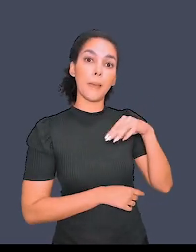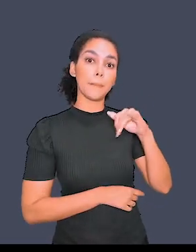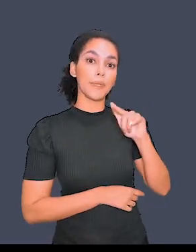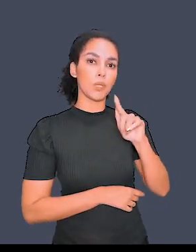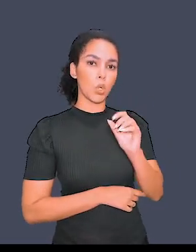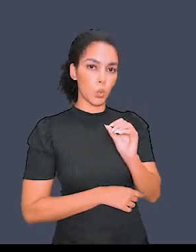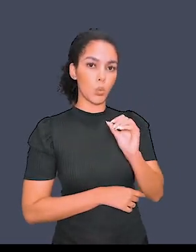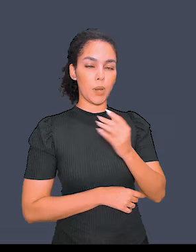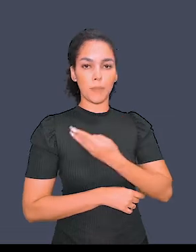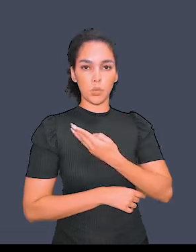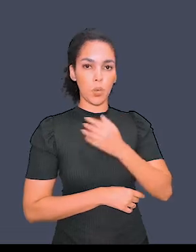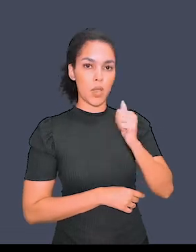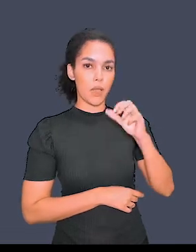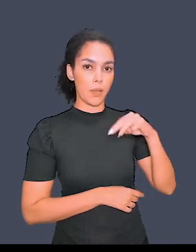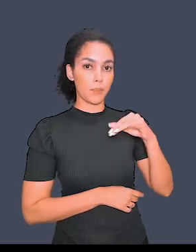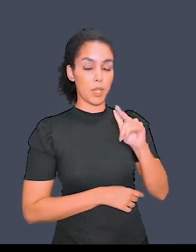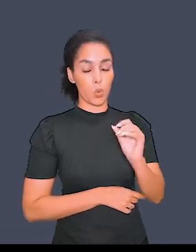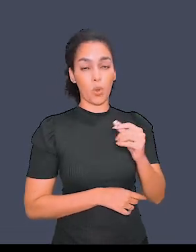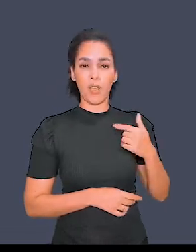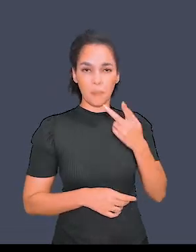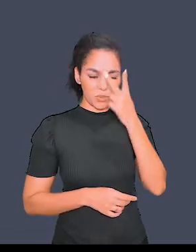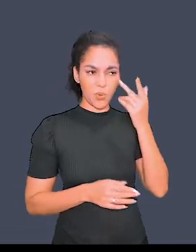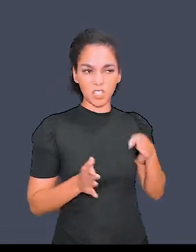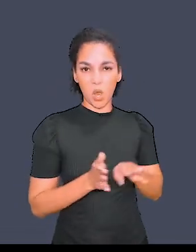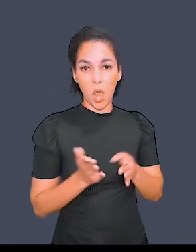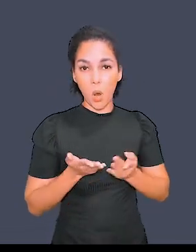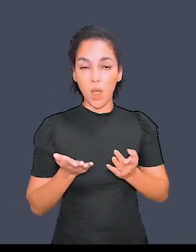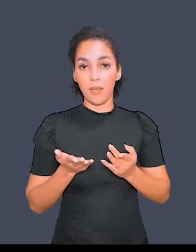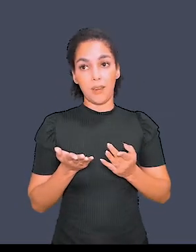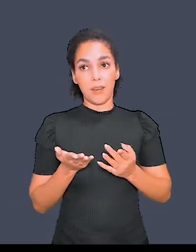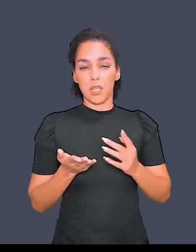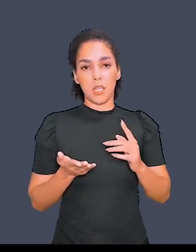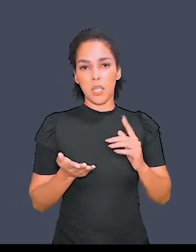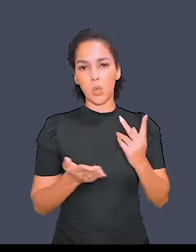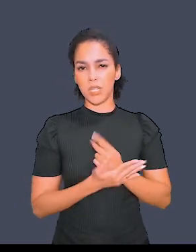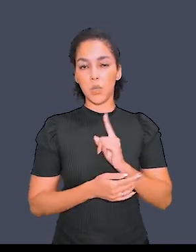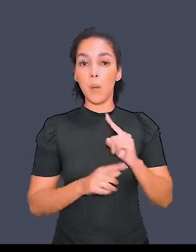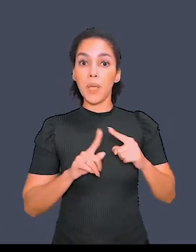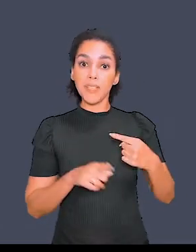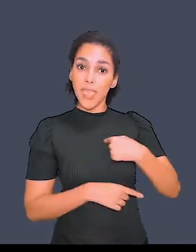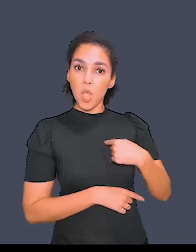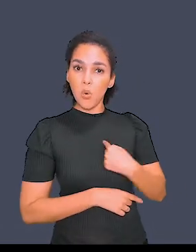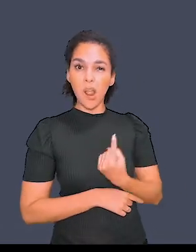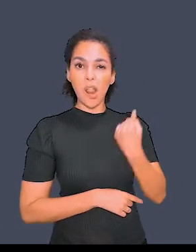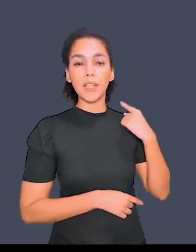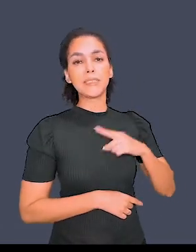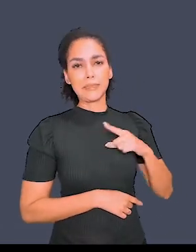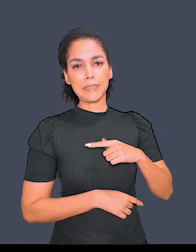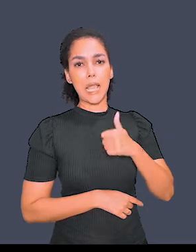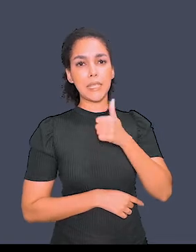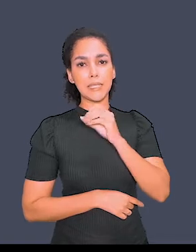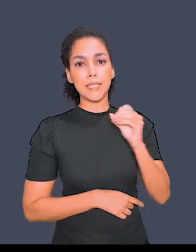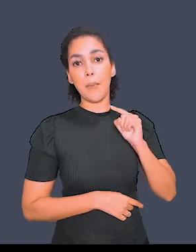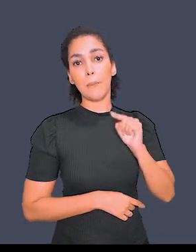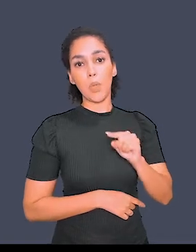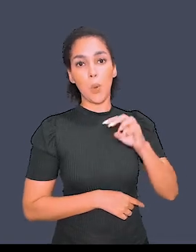mercado, não deve ter passado por essa situação, mas eu, por exemplo, que tinha mais ou menos umas 100 mil milhas do programa Amigo, eu perdi todas essas